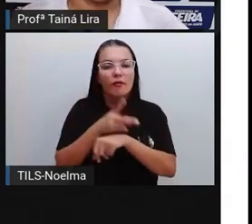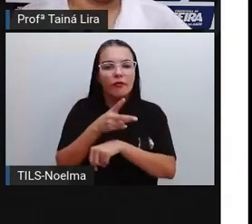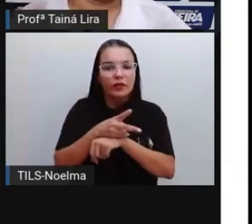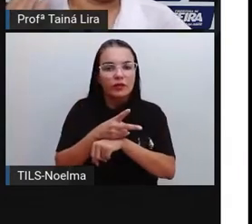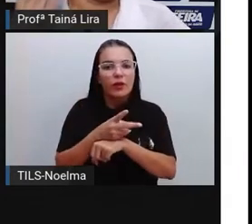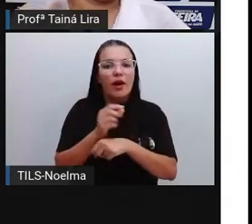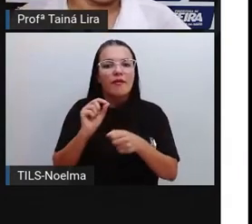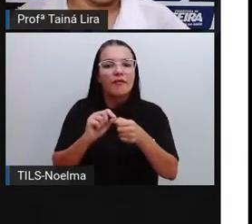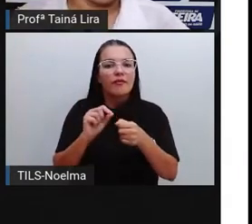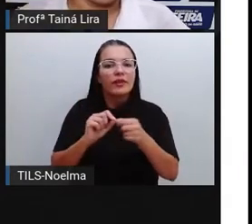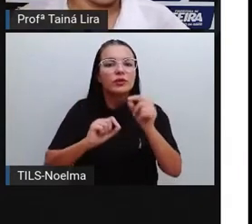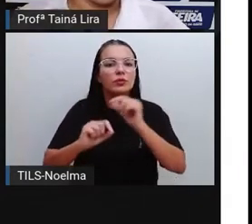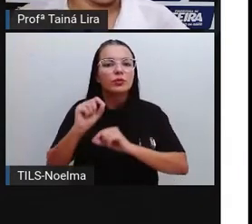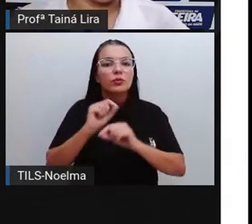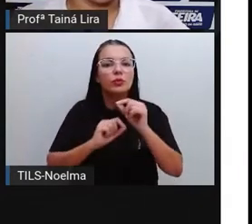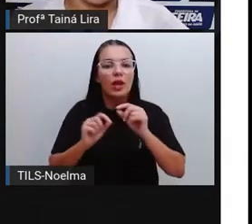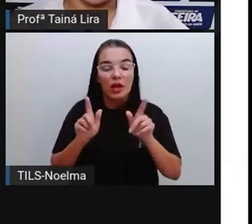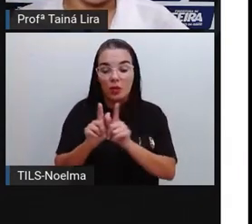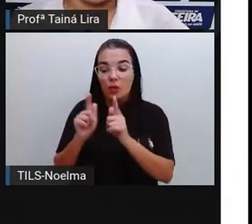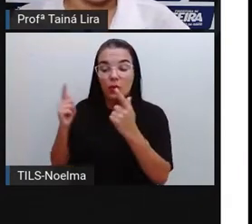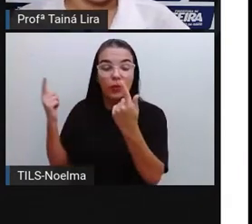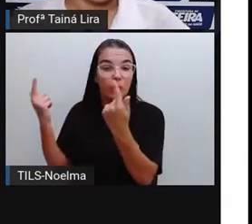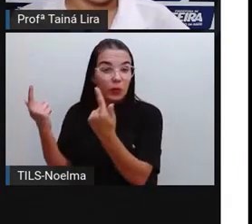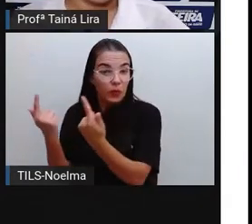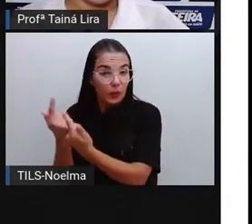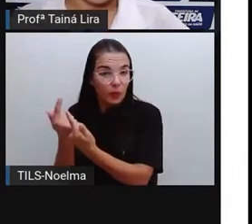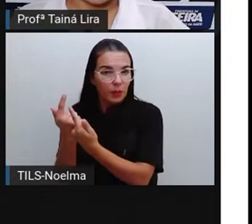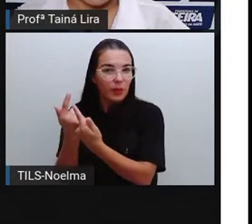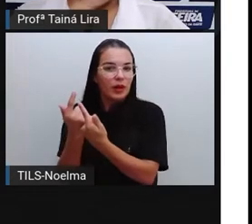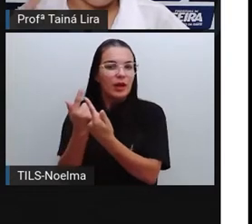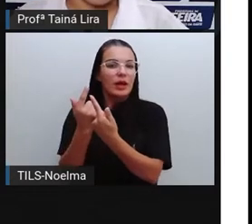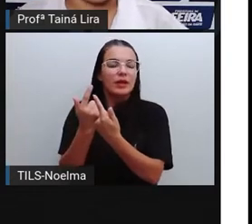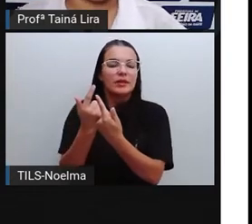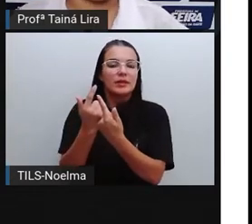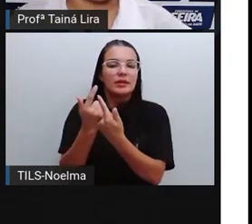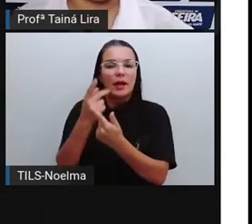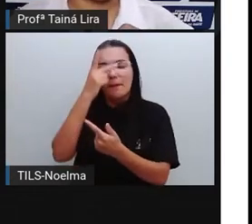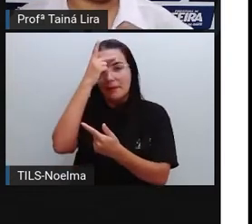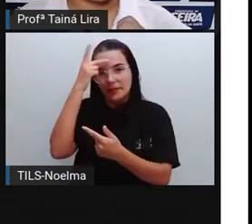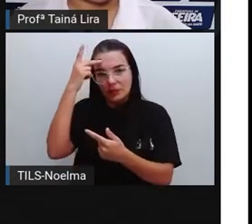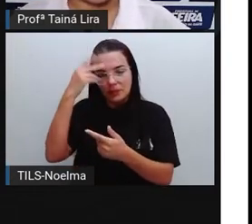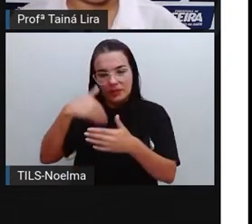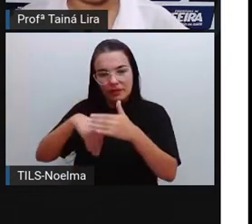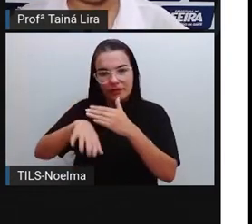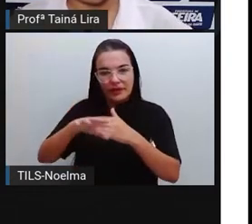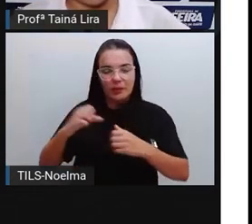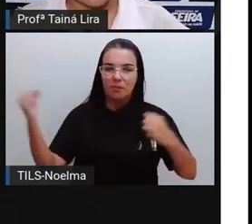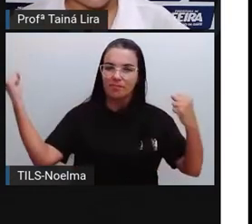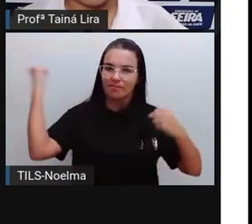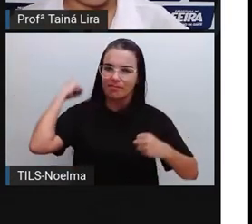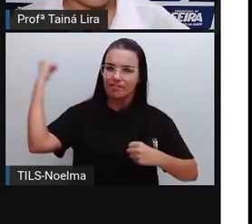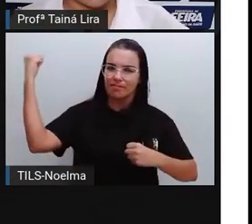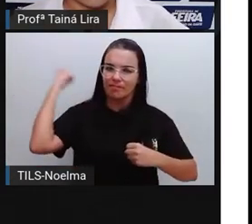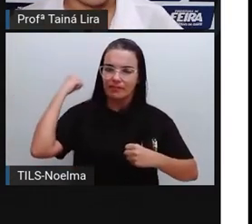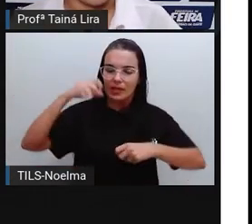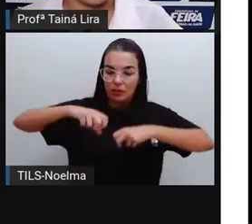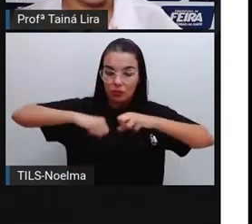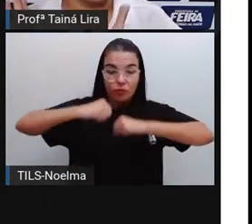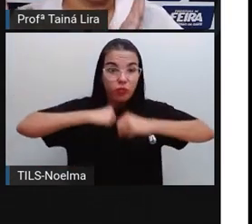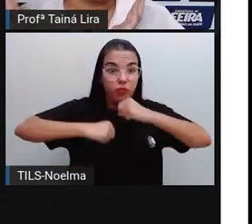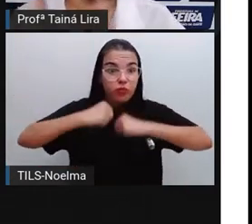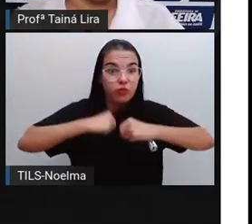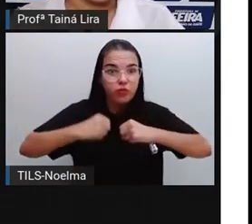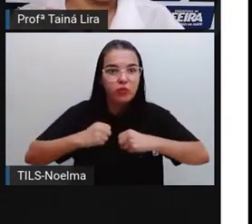gravado por um grupo, né, de atletas, são pessoas que praticam aí a corrida